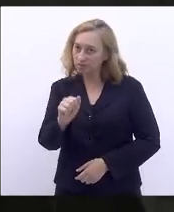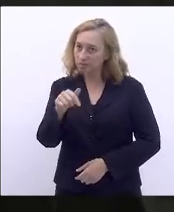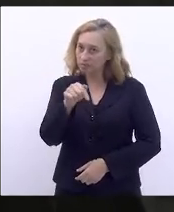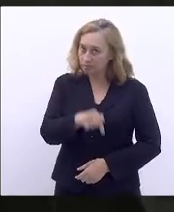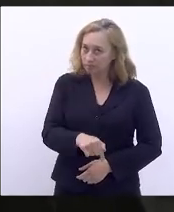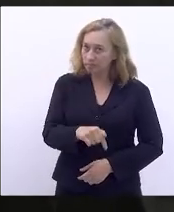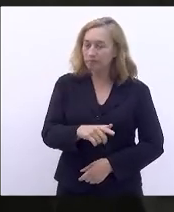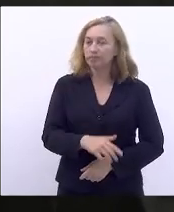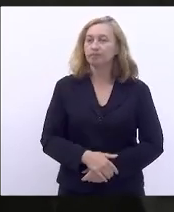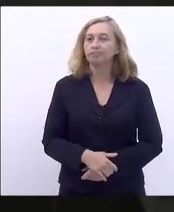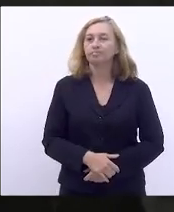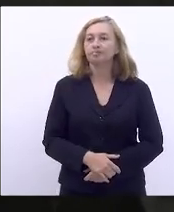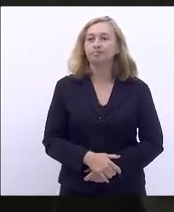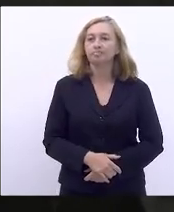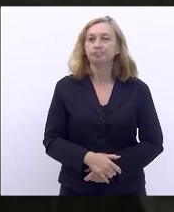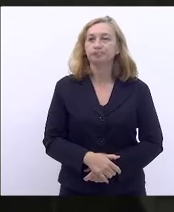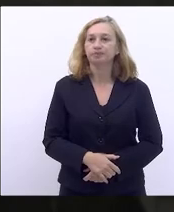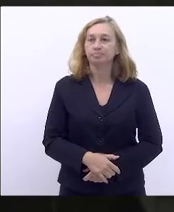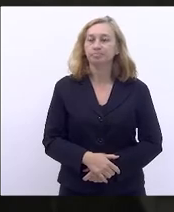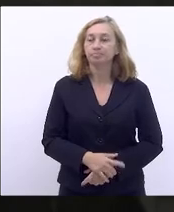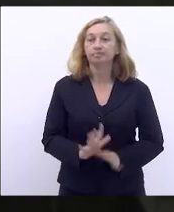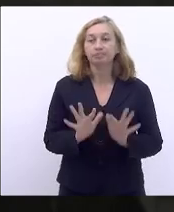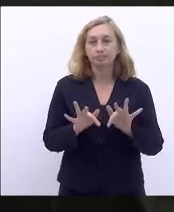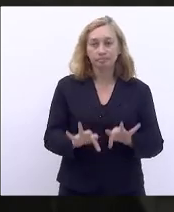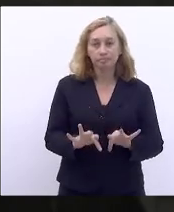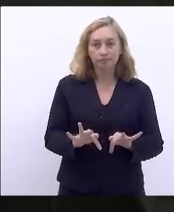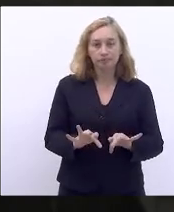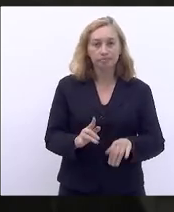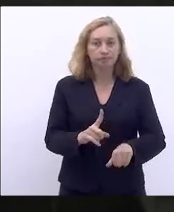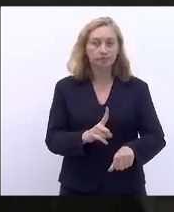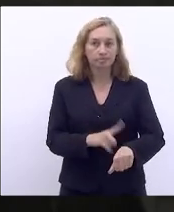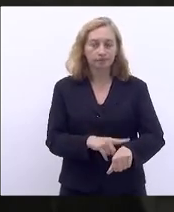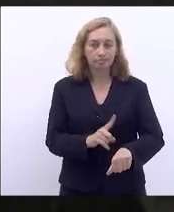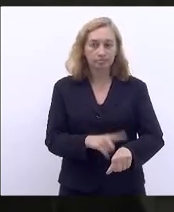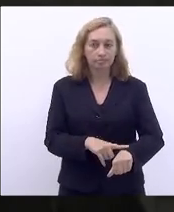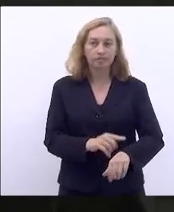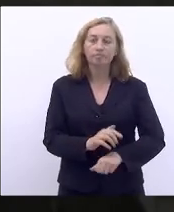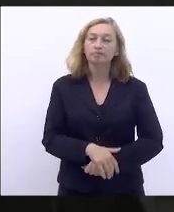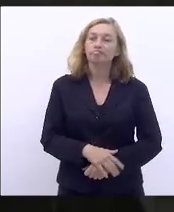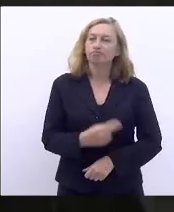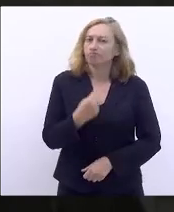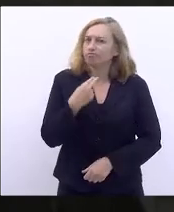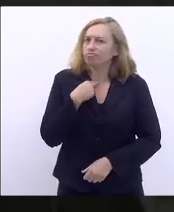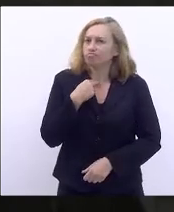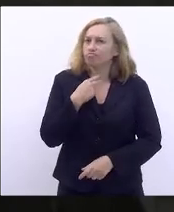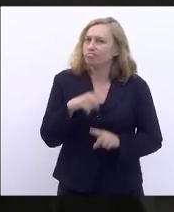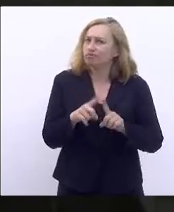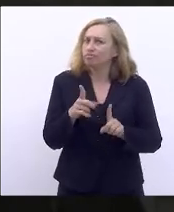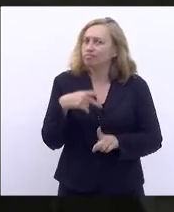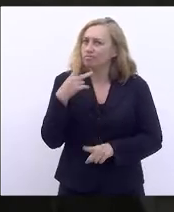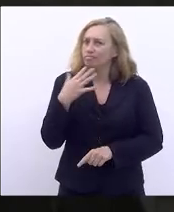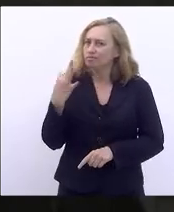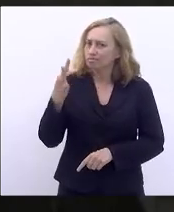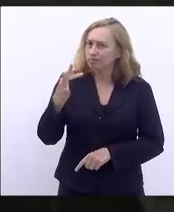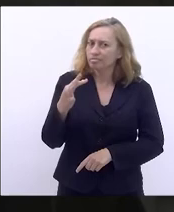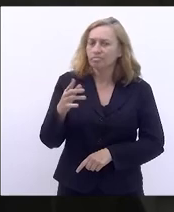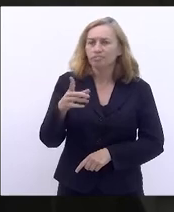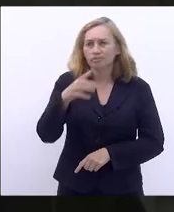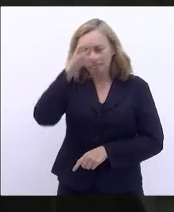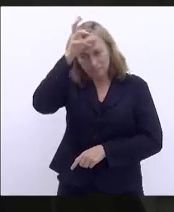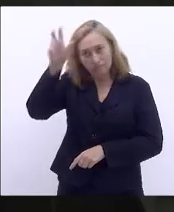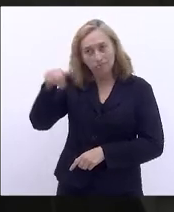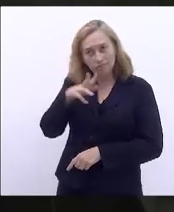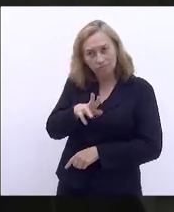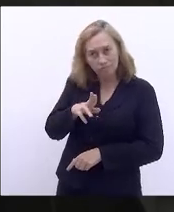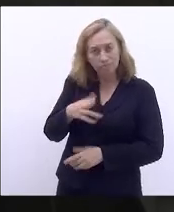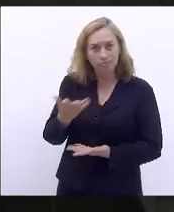prestigiando esse final de expediente. Eu não poderia, e vou falar muito brevemente, Tiaju, não poderia